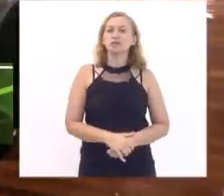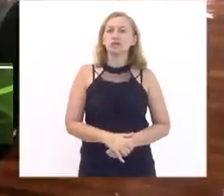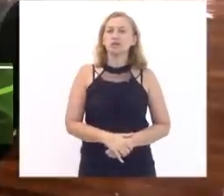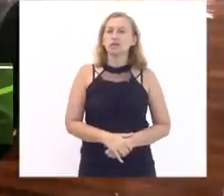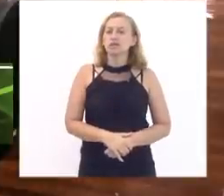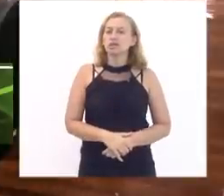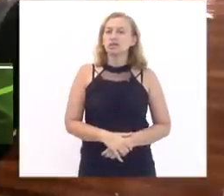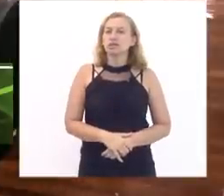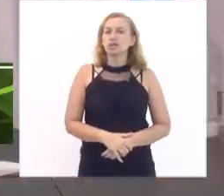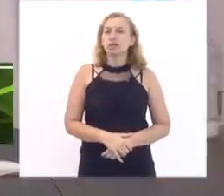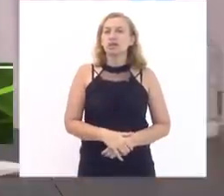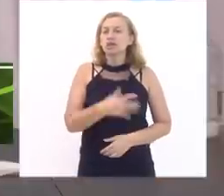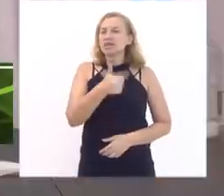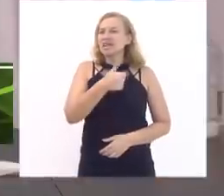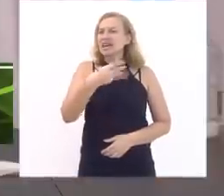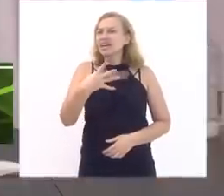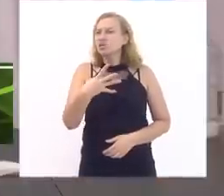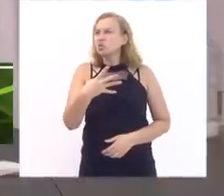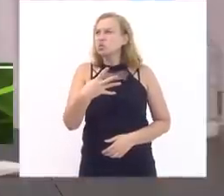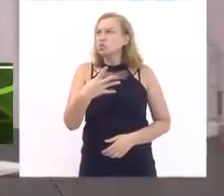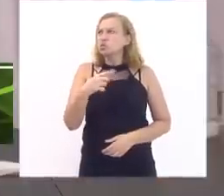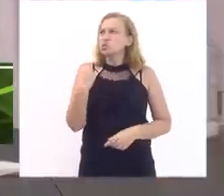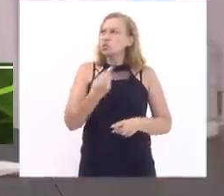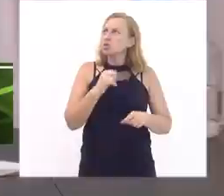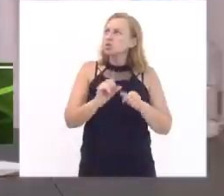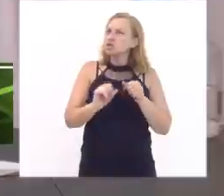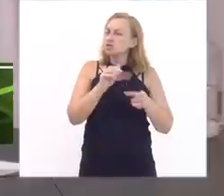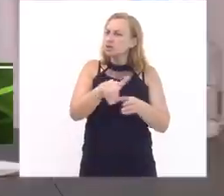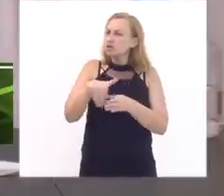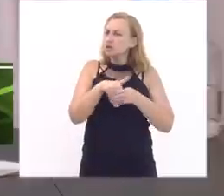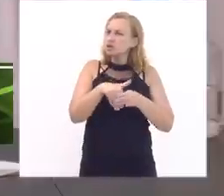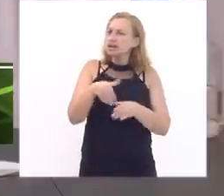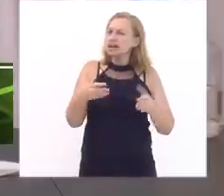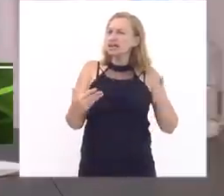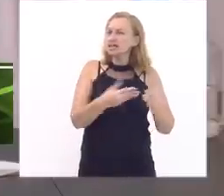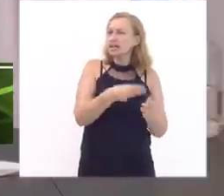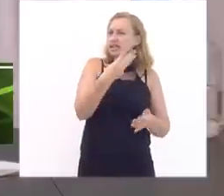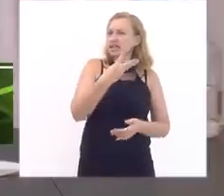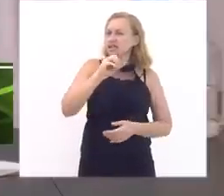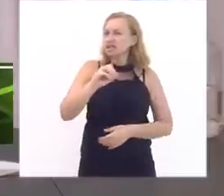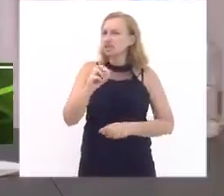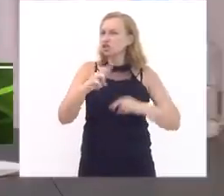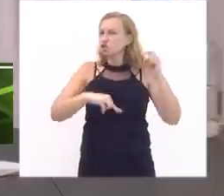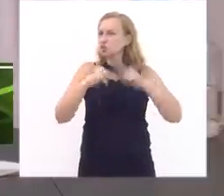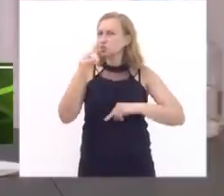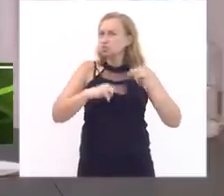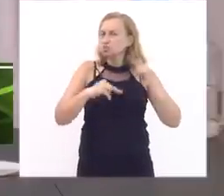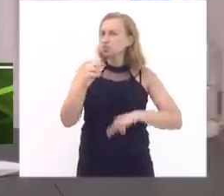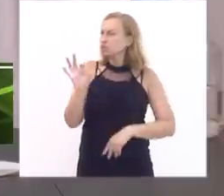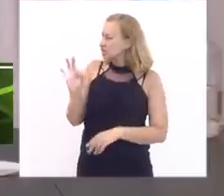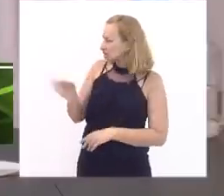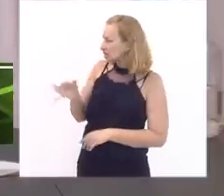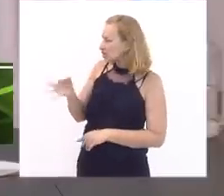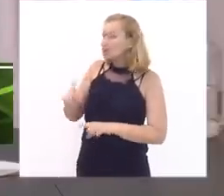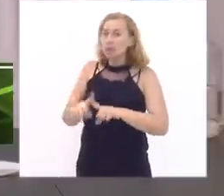não sou dono da verdade. Em 14 nós fizemos as votações até 30 de junho. Exatamente.